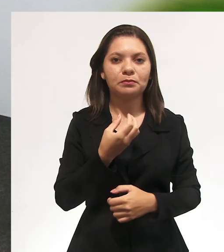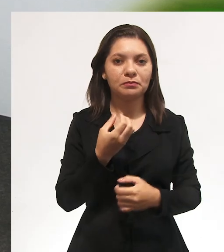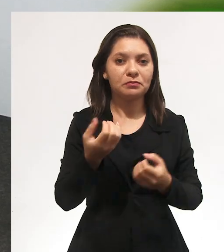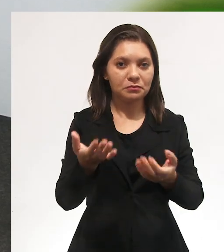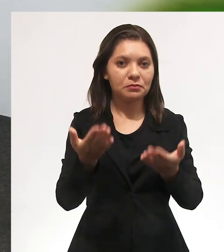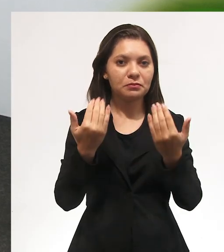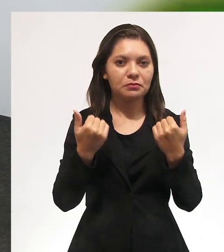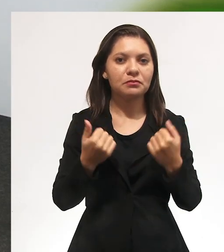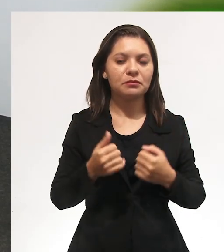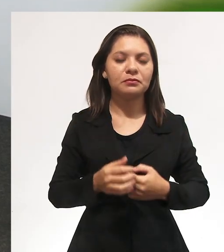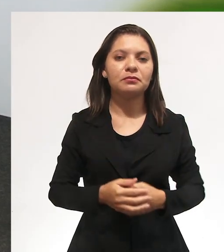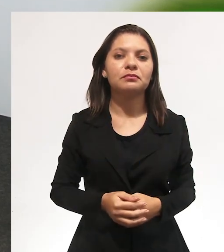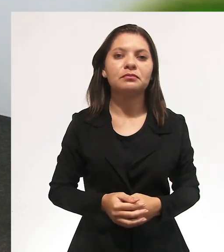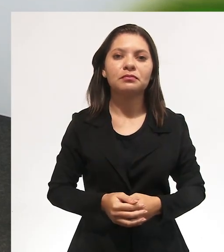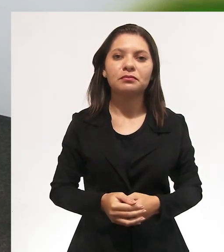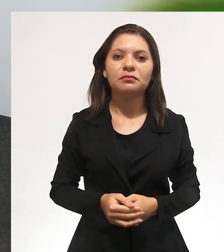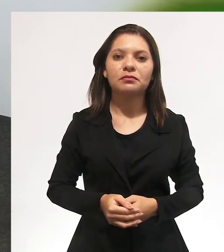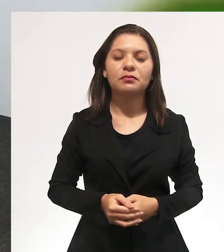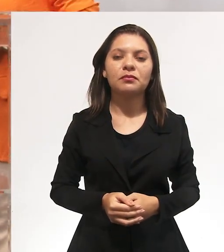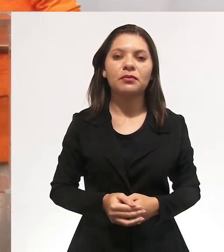hoje?